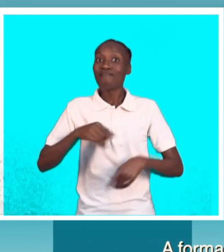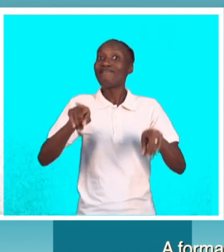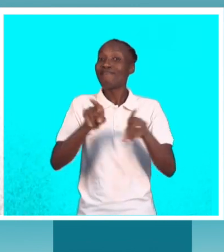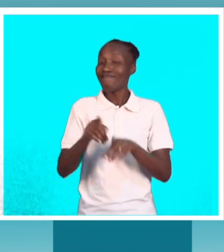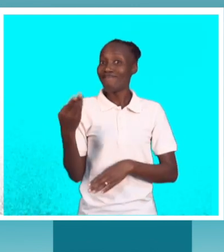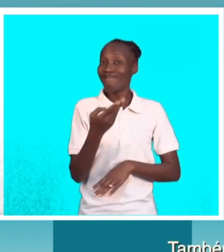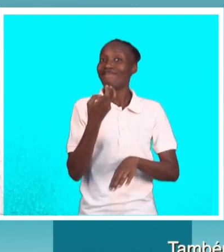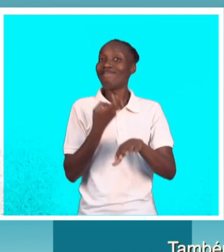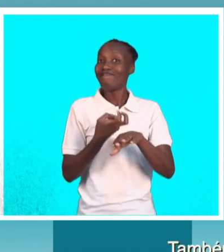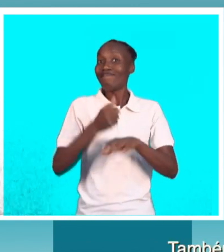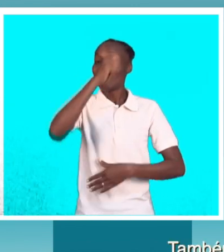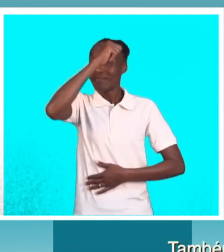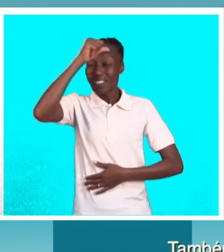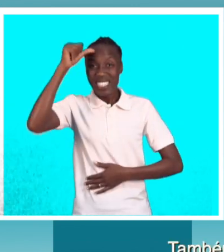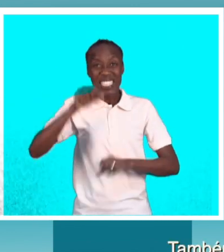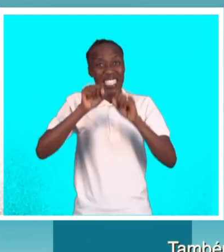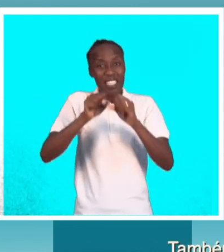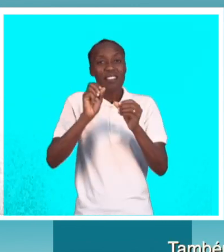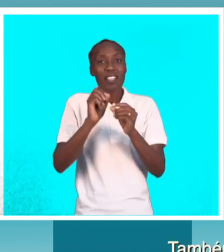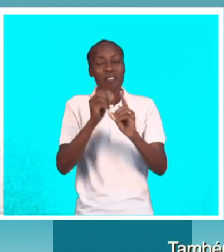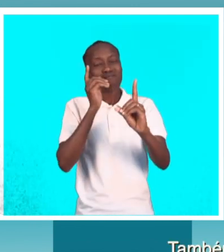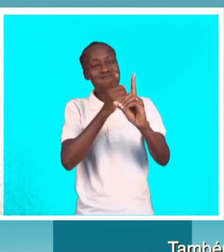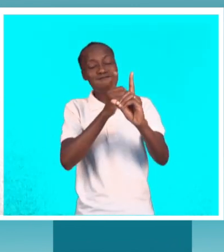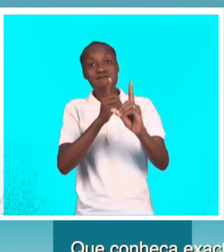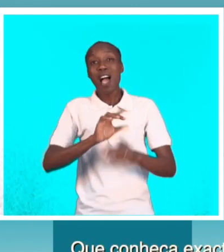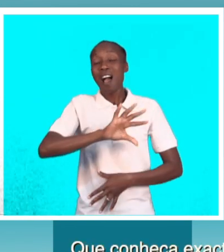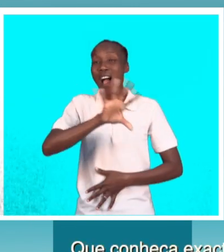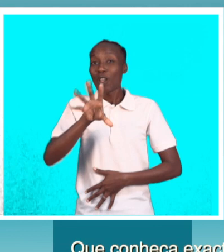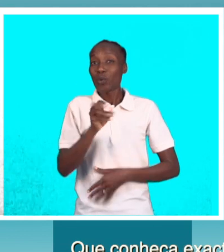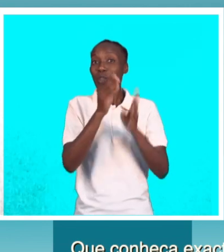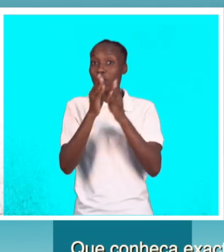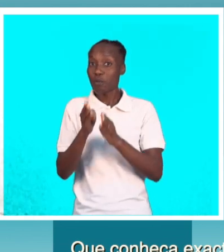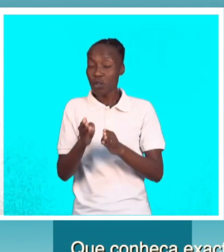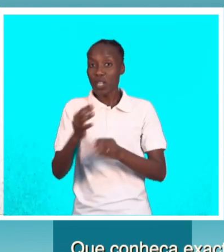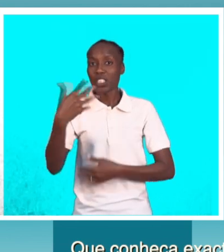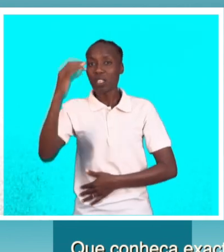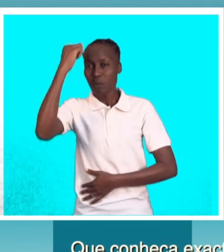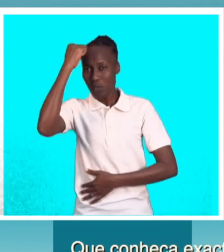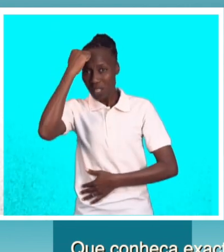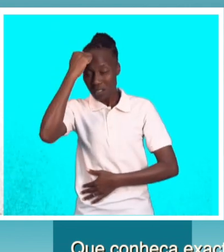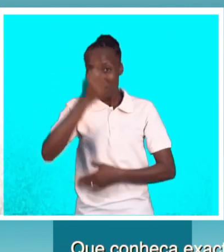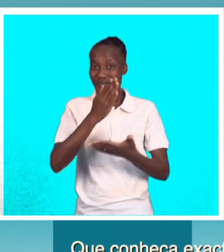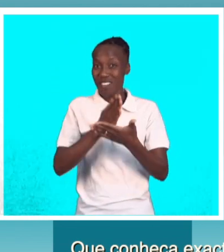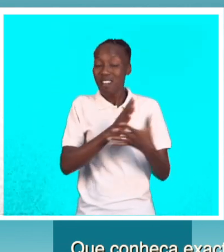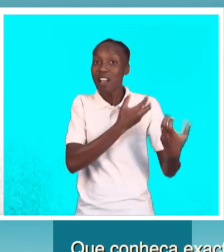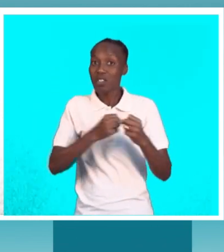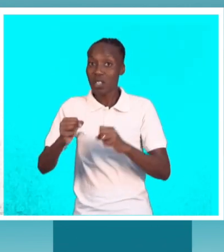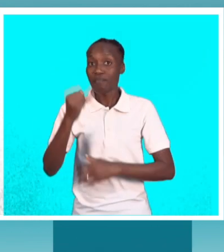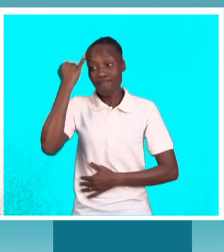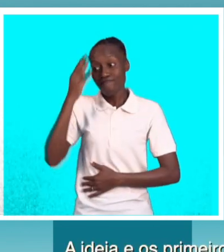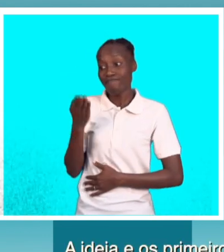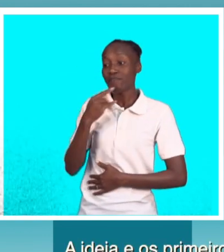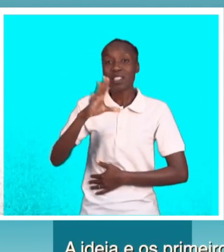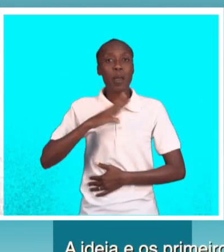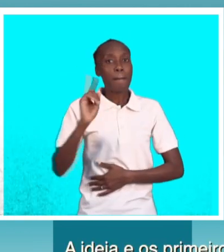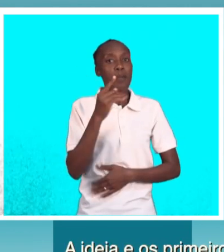calcanhar daqueles, também é preciso disciplinar a classe, que conheçam exatamente as atividades que estão a cobrir. A